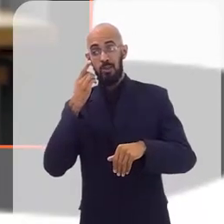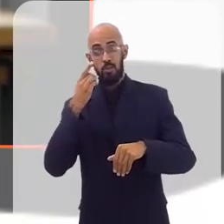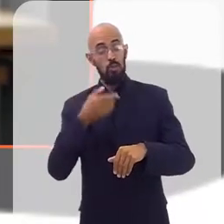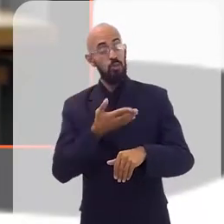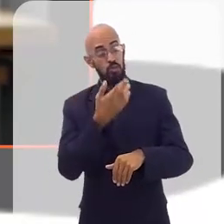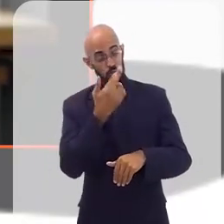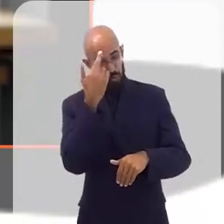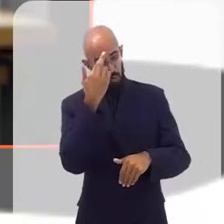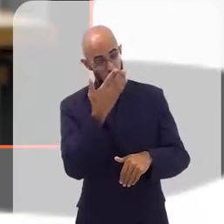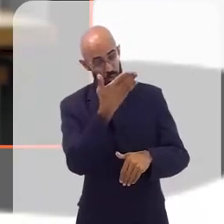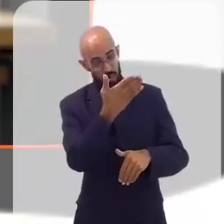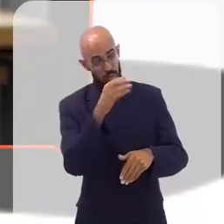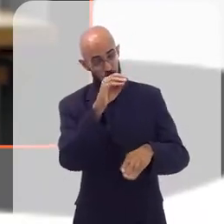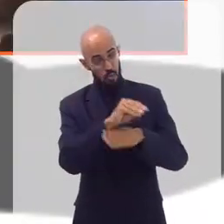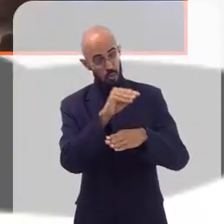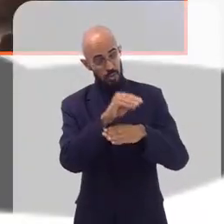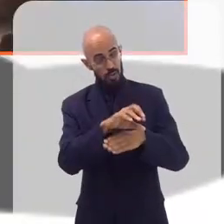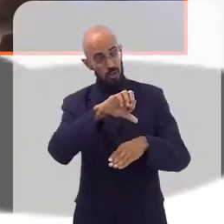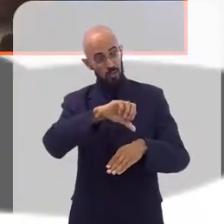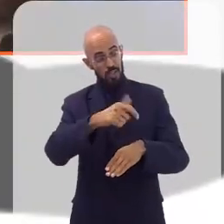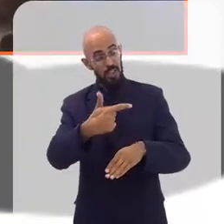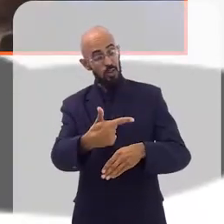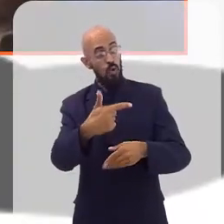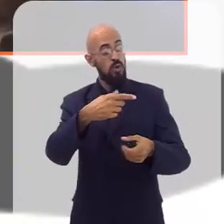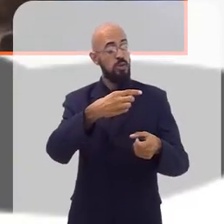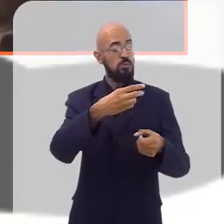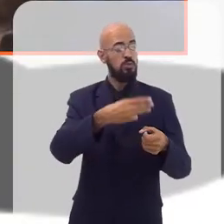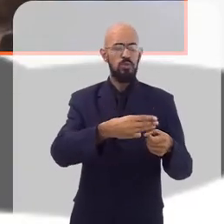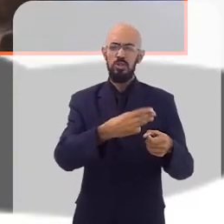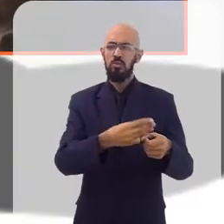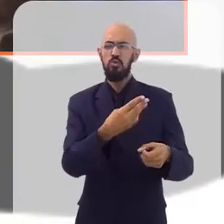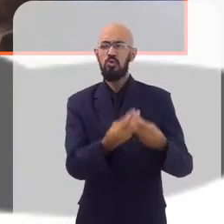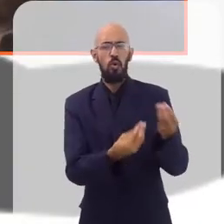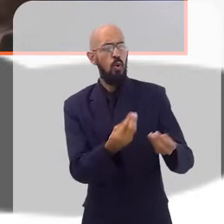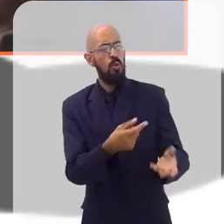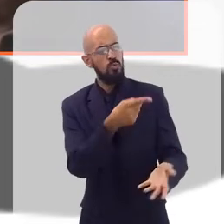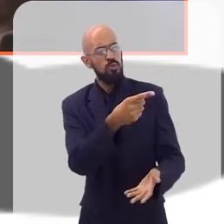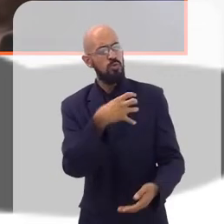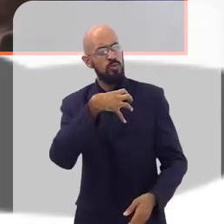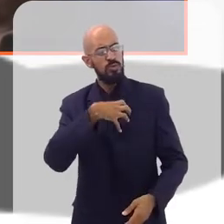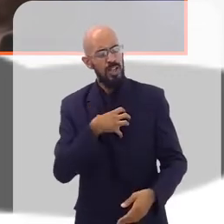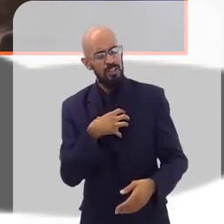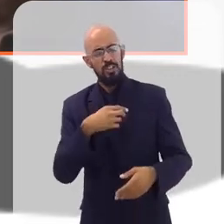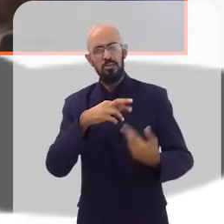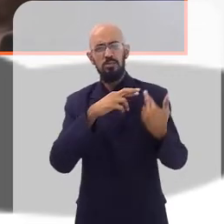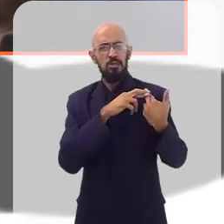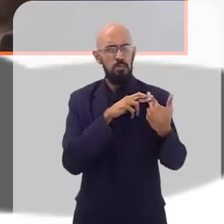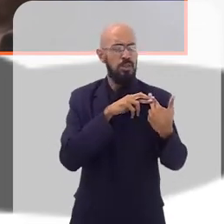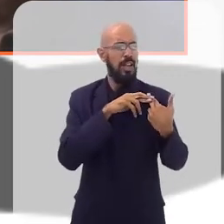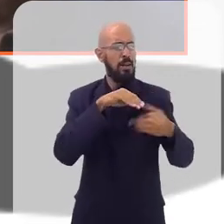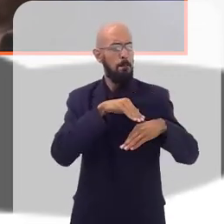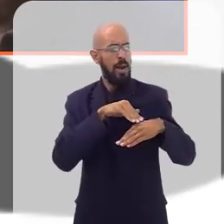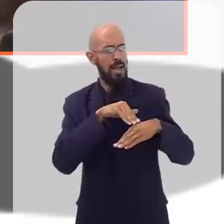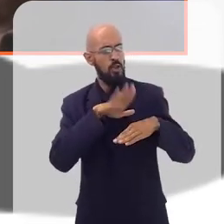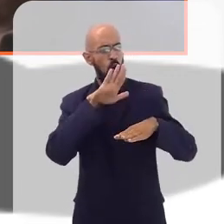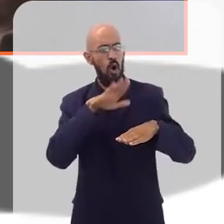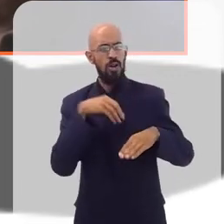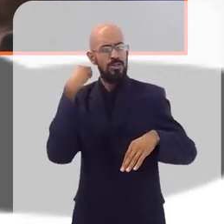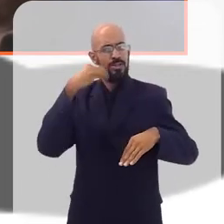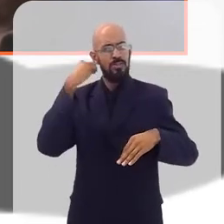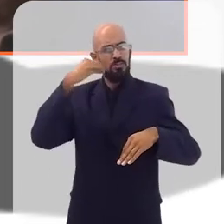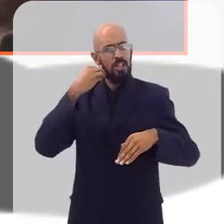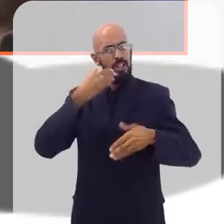estadual cuidando de 92 como é que é isso Deputado como é que o senhor se sente a responsabilidade é muito maior que eles essa experiência